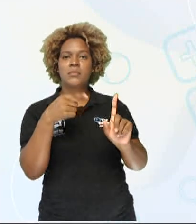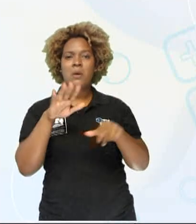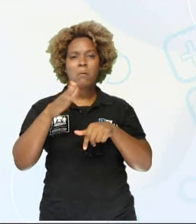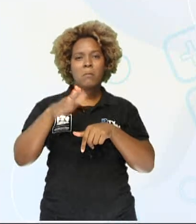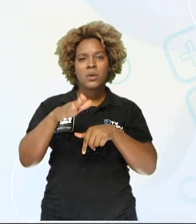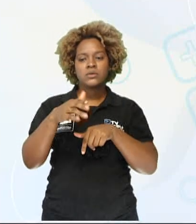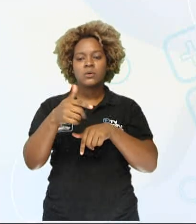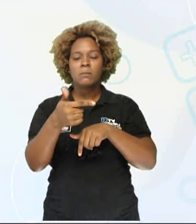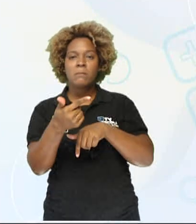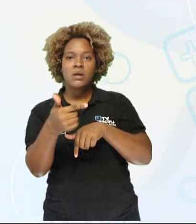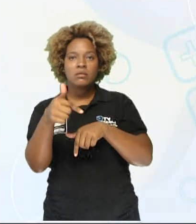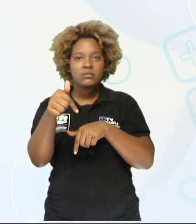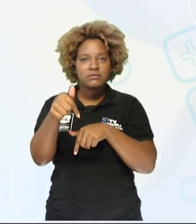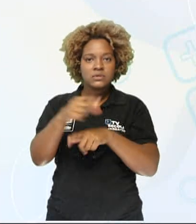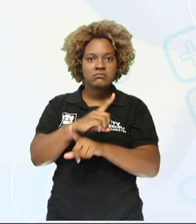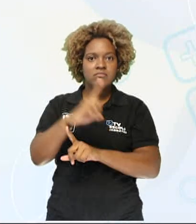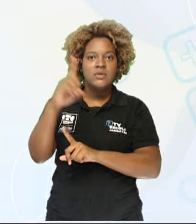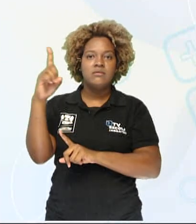27 dias.